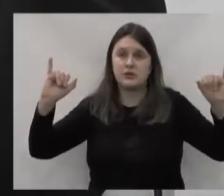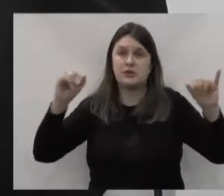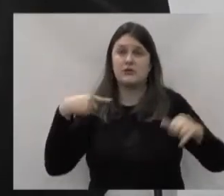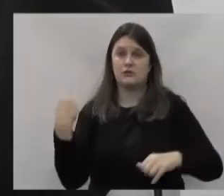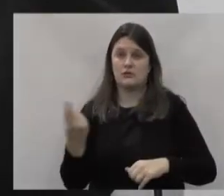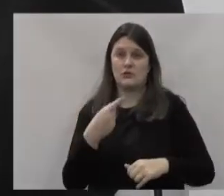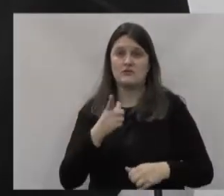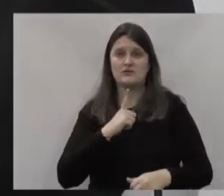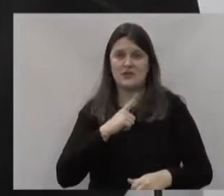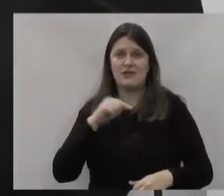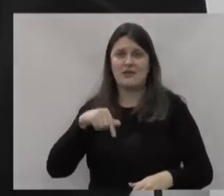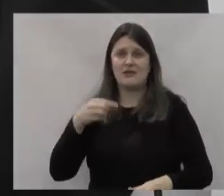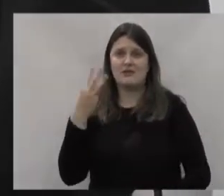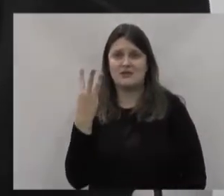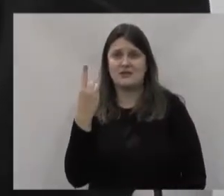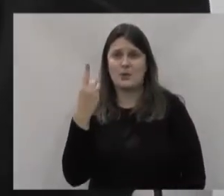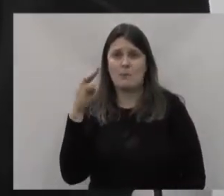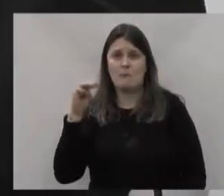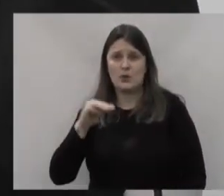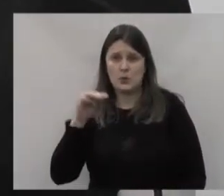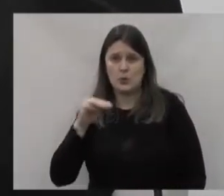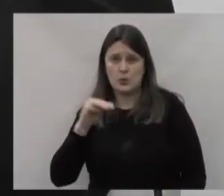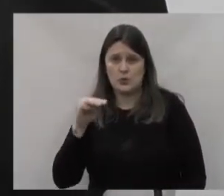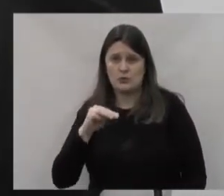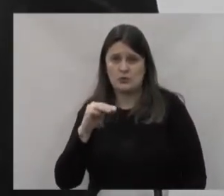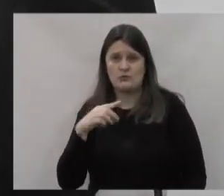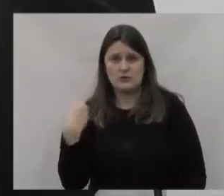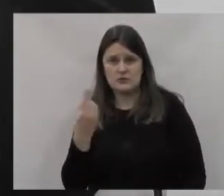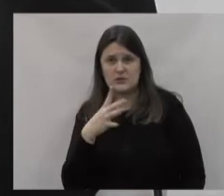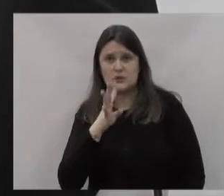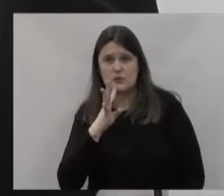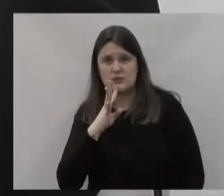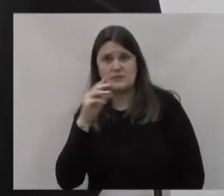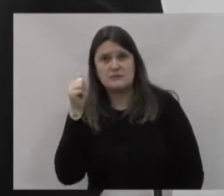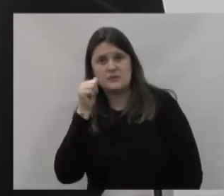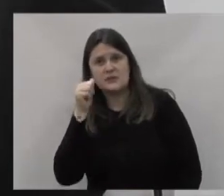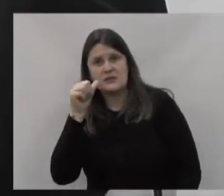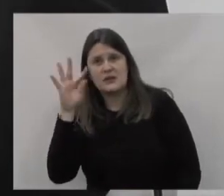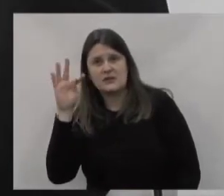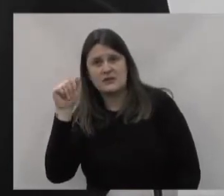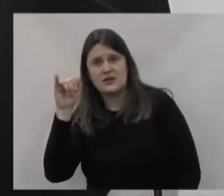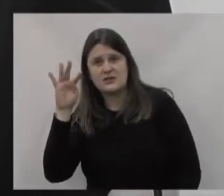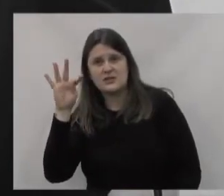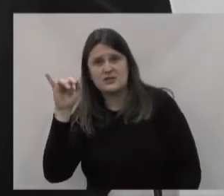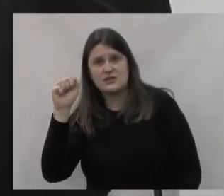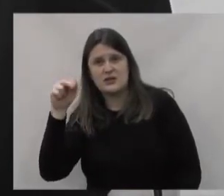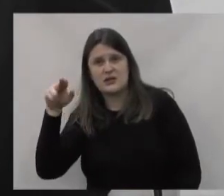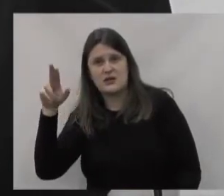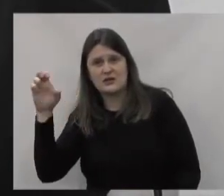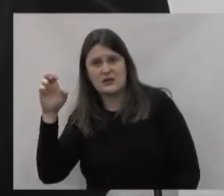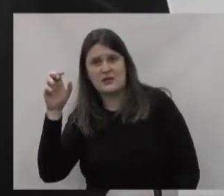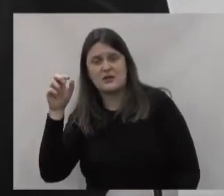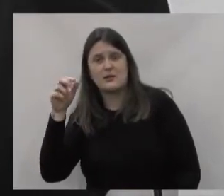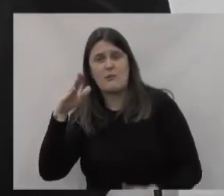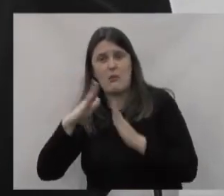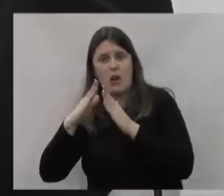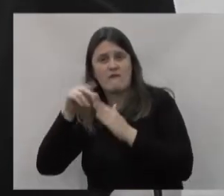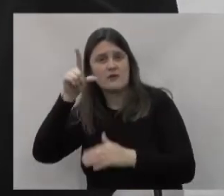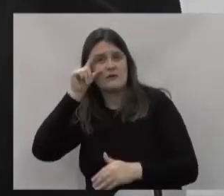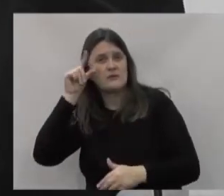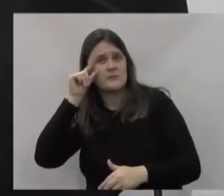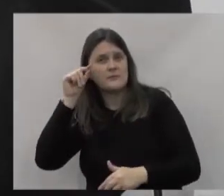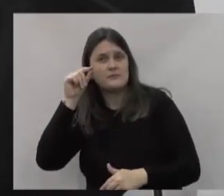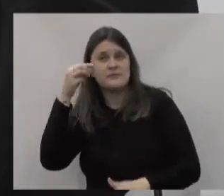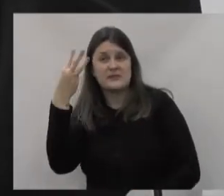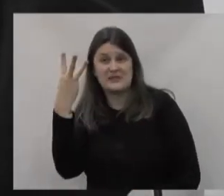nós estamos aqui há 31 minutos. Vocês conheceram Tatiane, ou o caso da Tatiane em Guarapuava. Ela levou